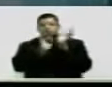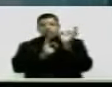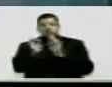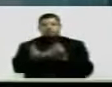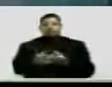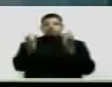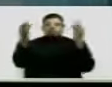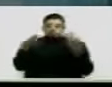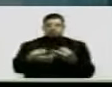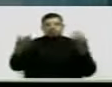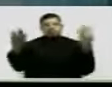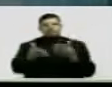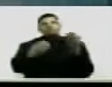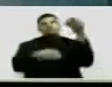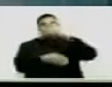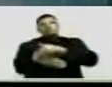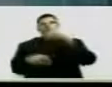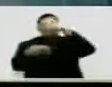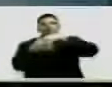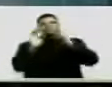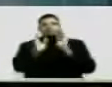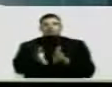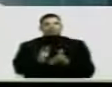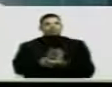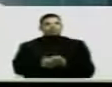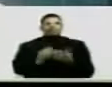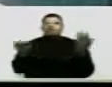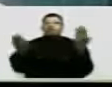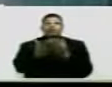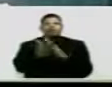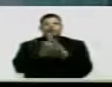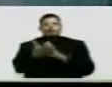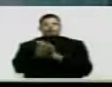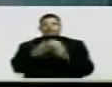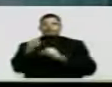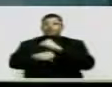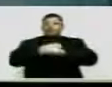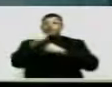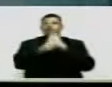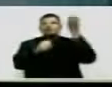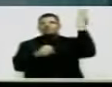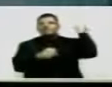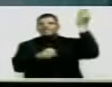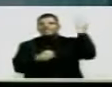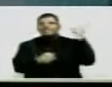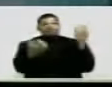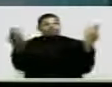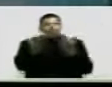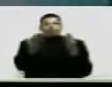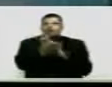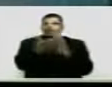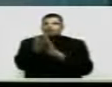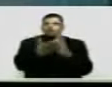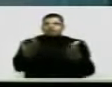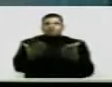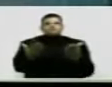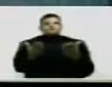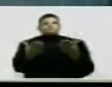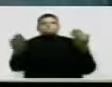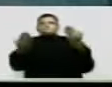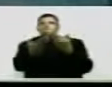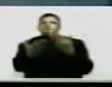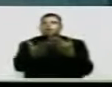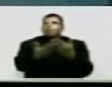Projeto pronto para entrar em votação desde o final do ano passado. E não entra em pauta,